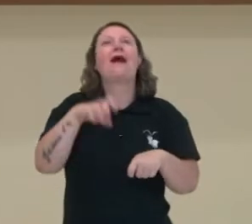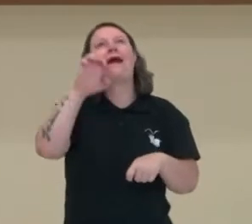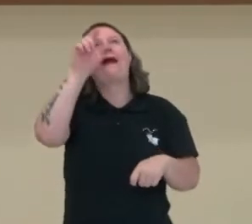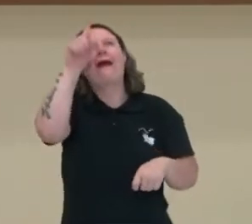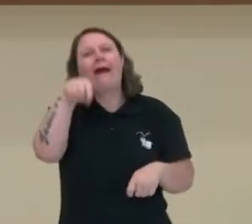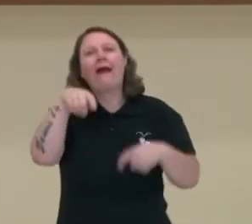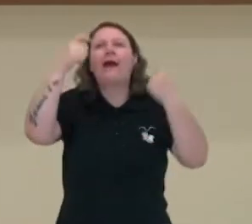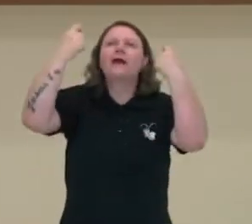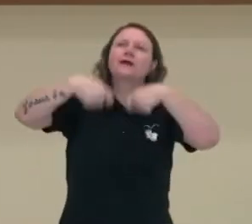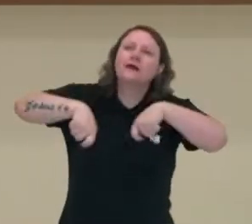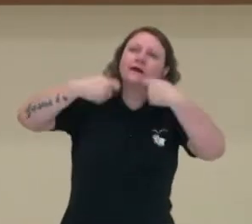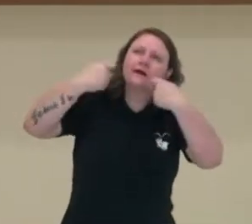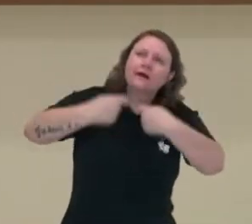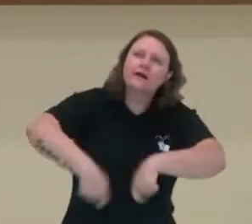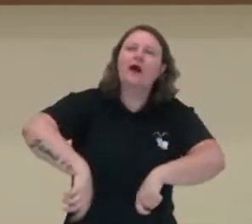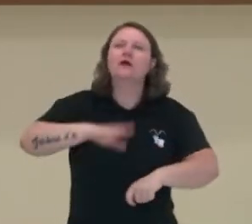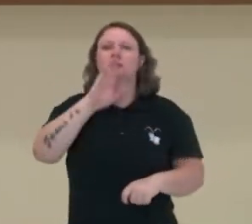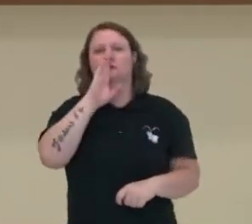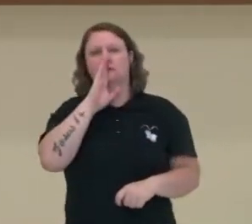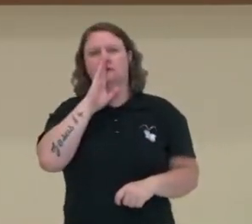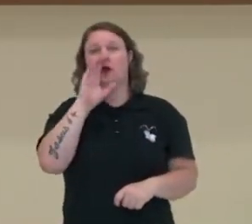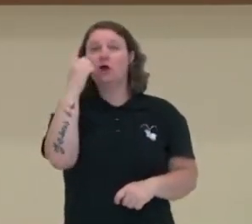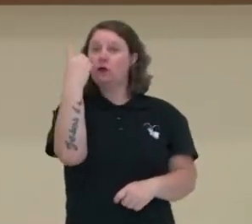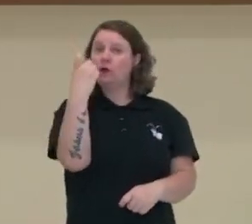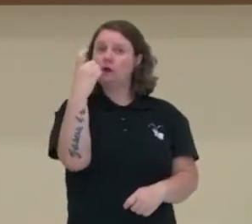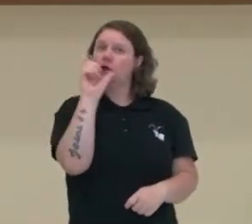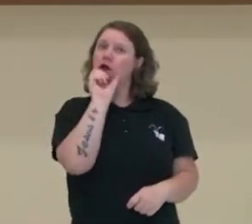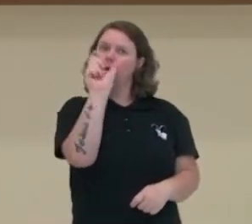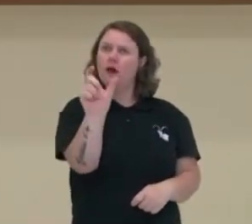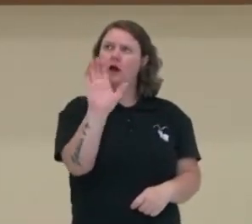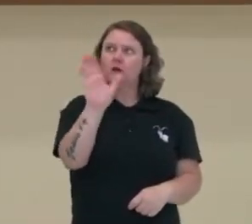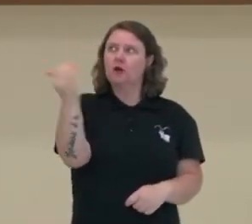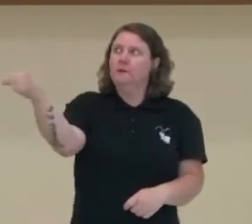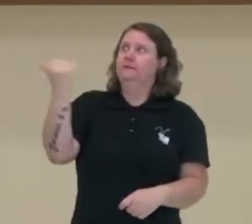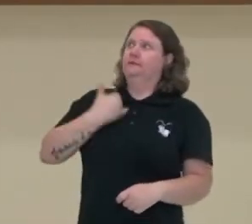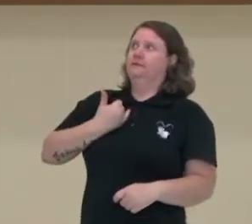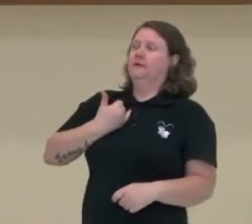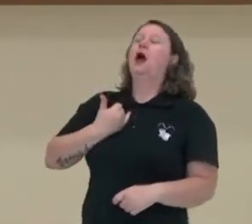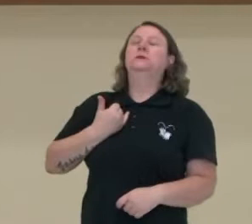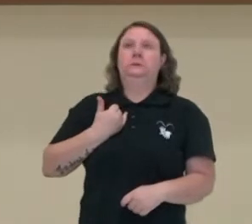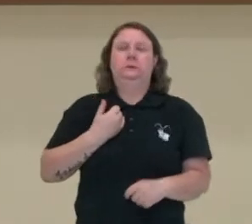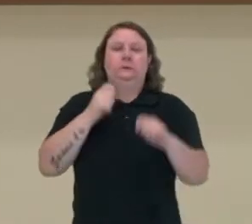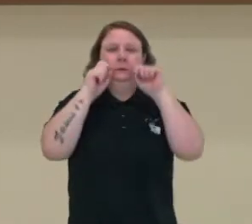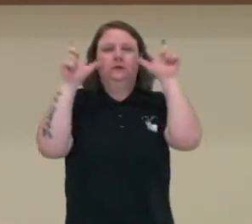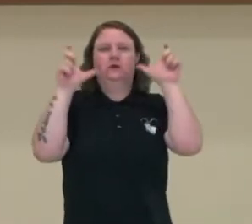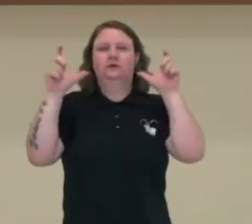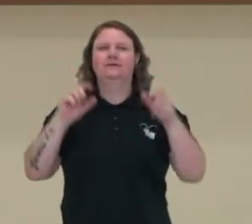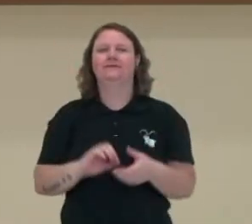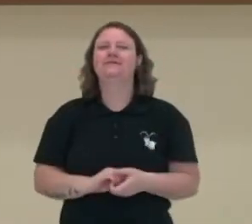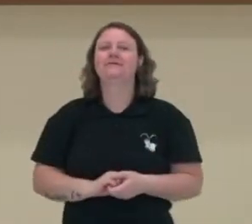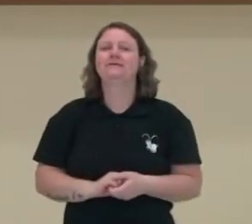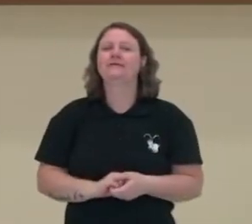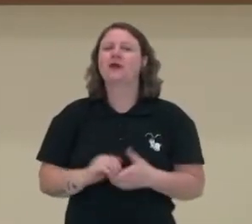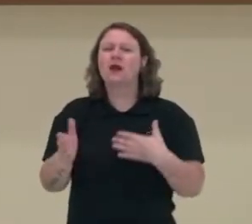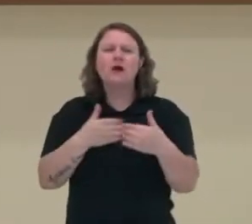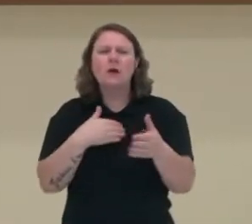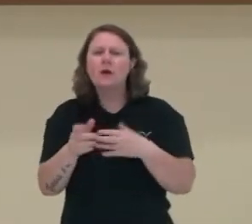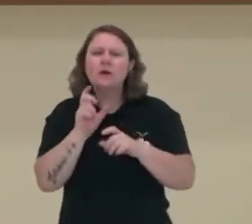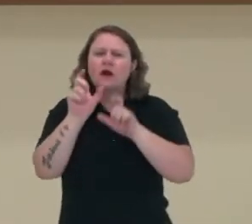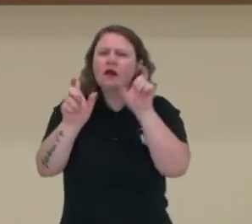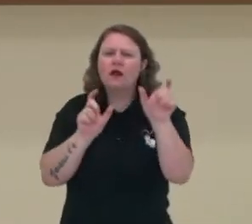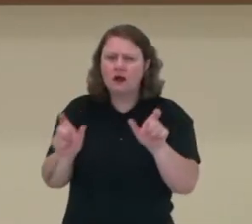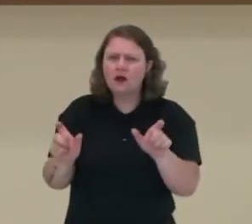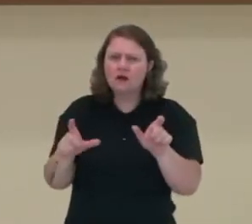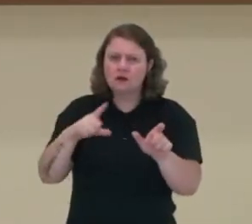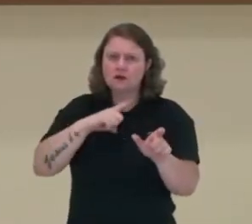né, linguisticamente, que é necessário silêncio naquele local, certo? Mas qualquer palavra faz sentido se ela for